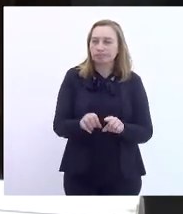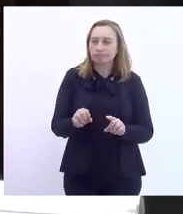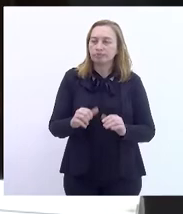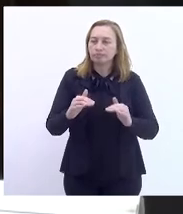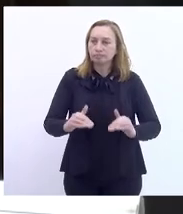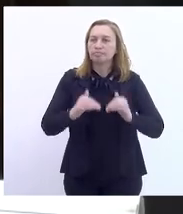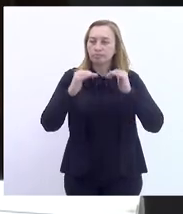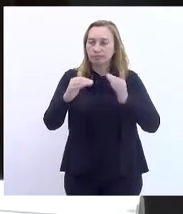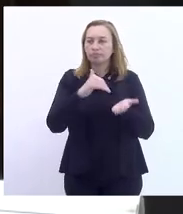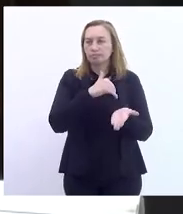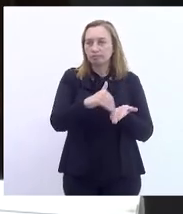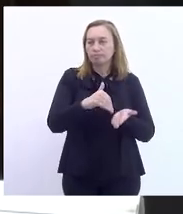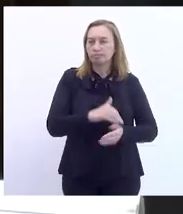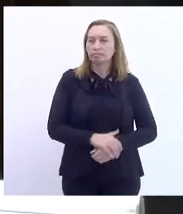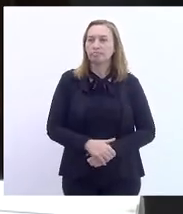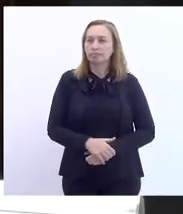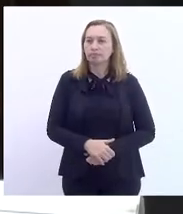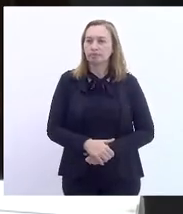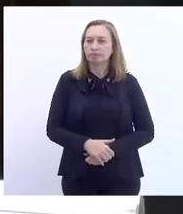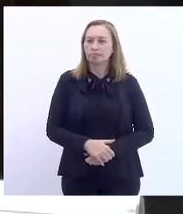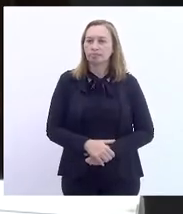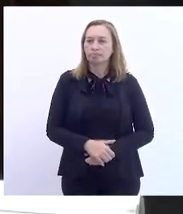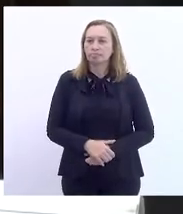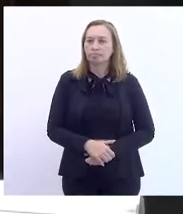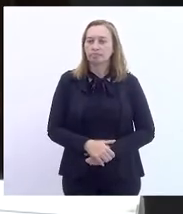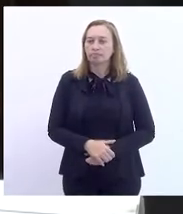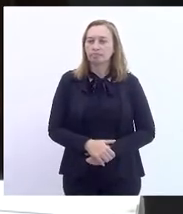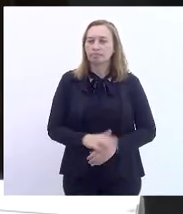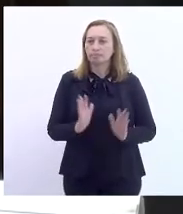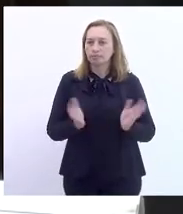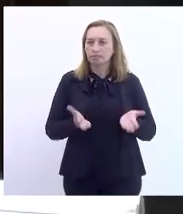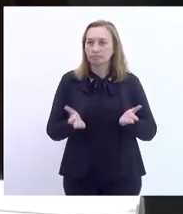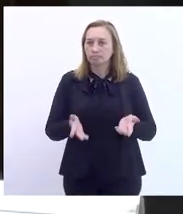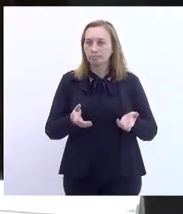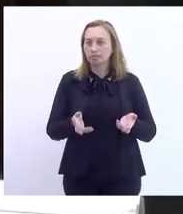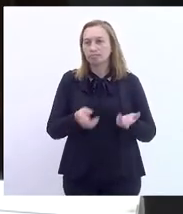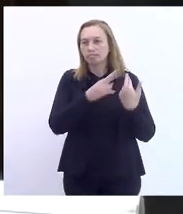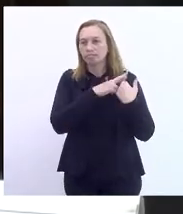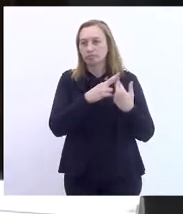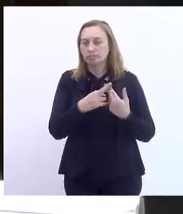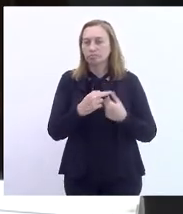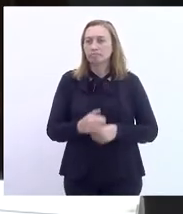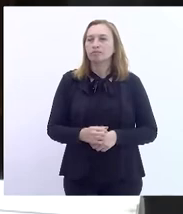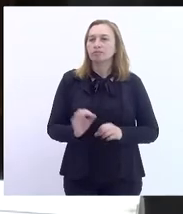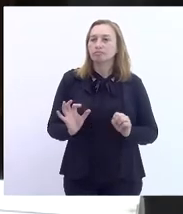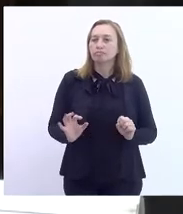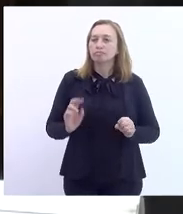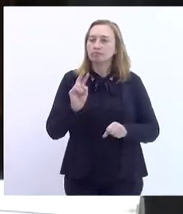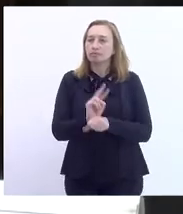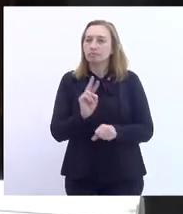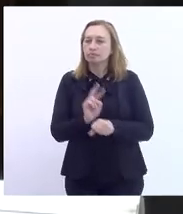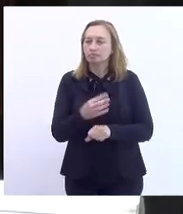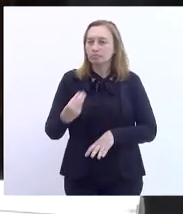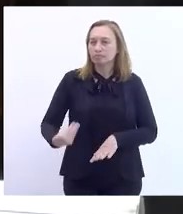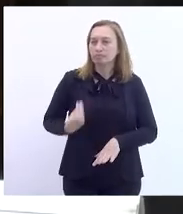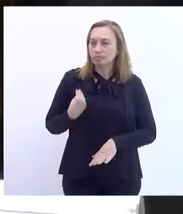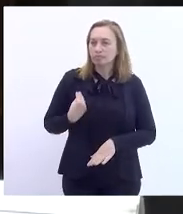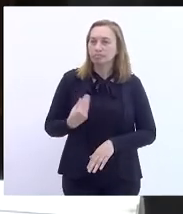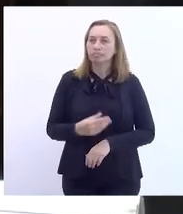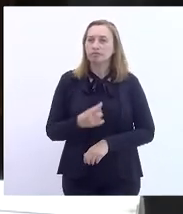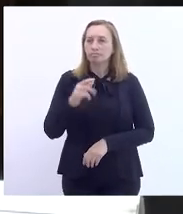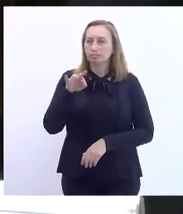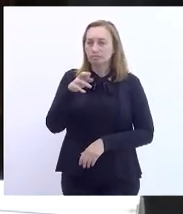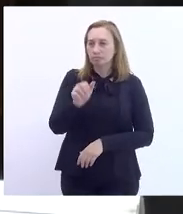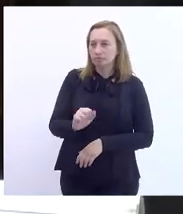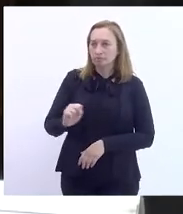subsecretaria é a passou né agora assumir a gestão dos programas de proteção à Vida a